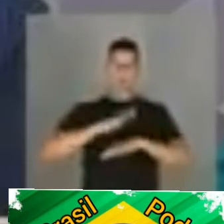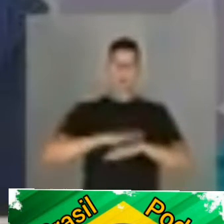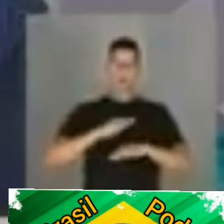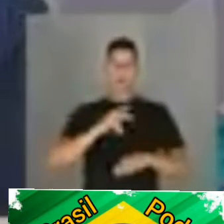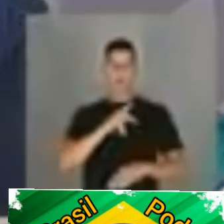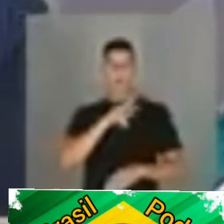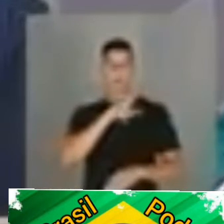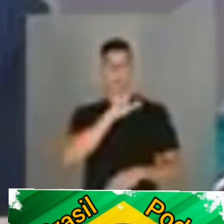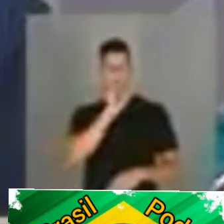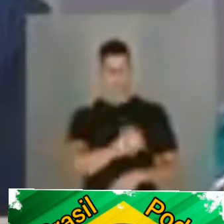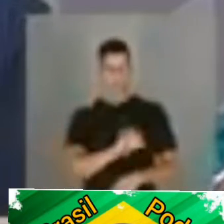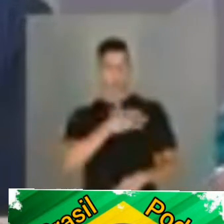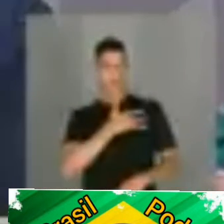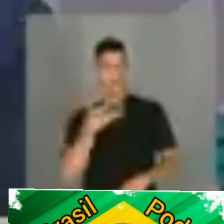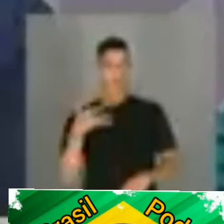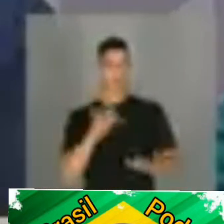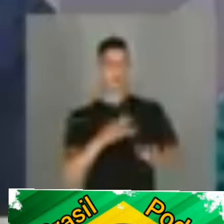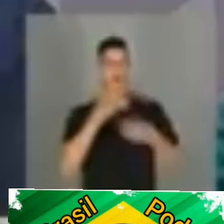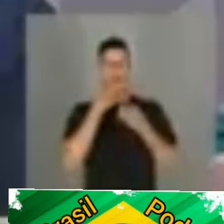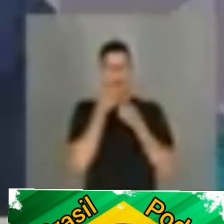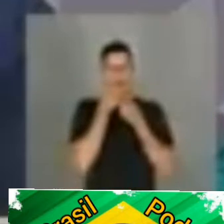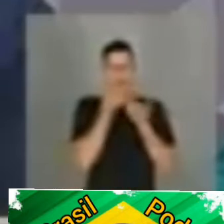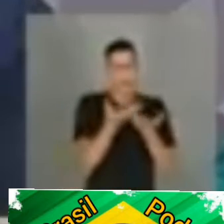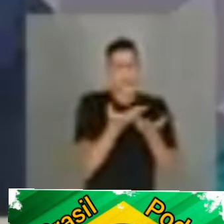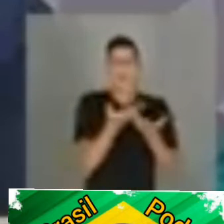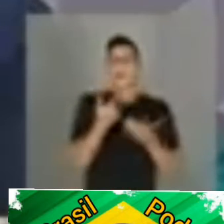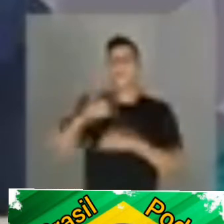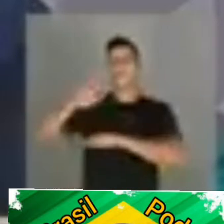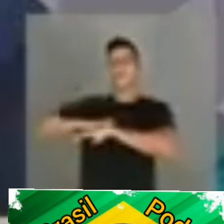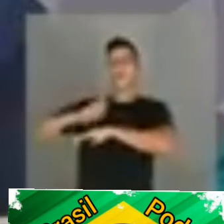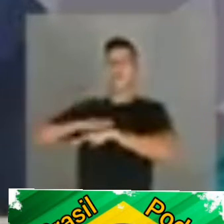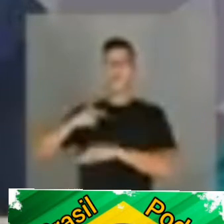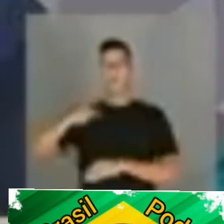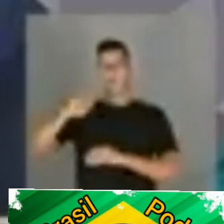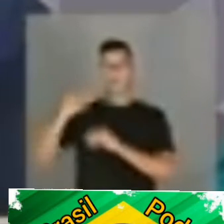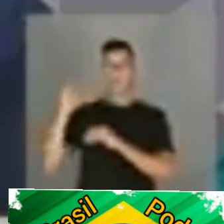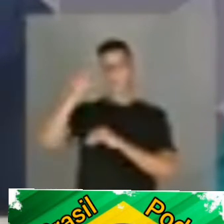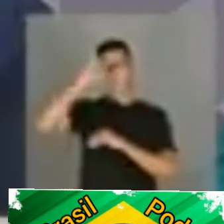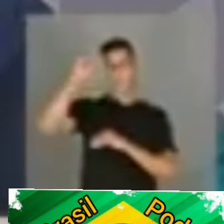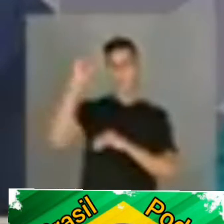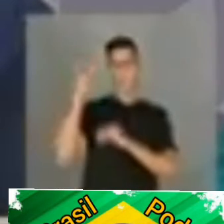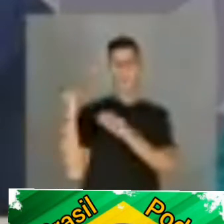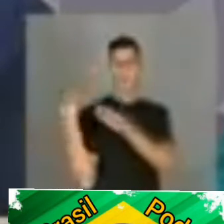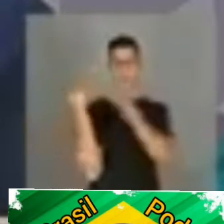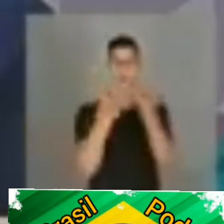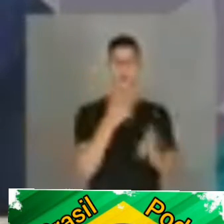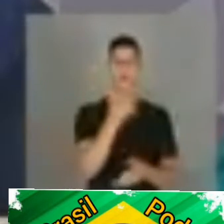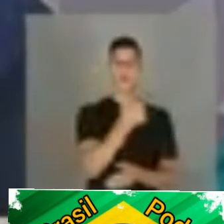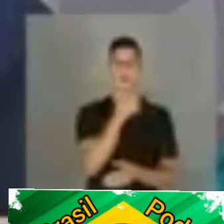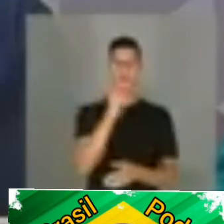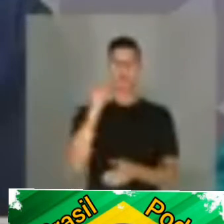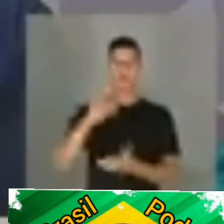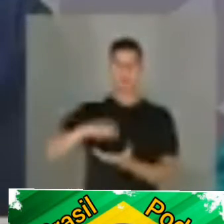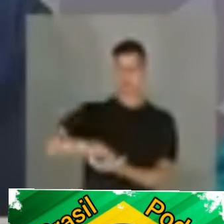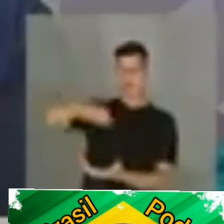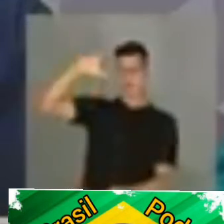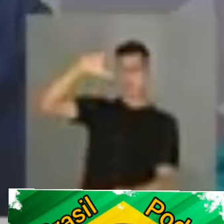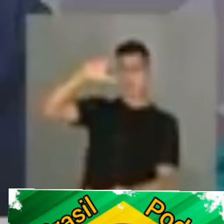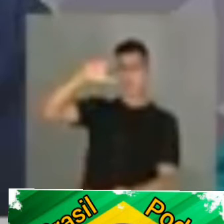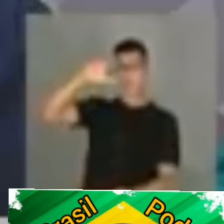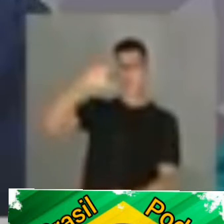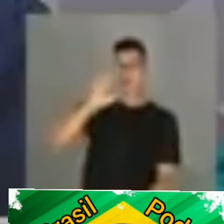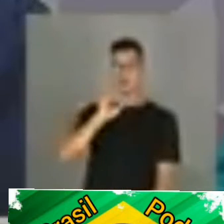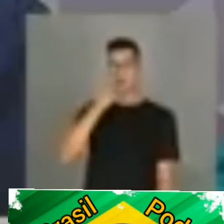pró-saúde não ficaram só no discurso eu mandei 200 cilindros de oxigênio para